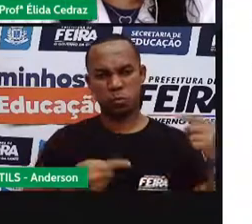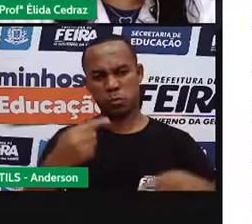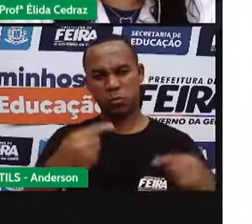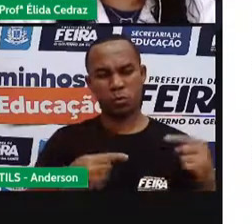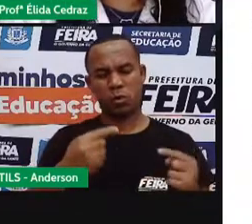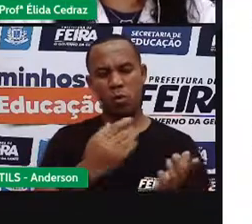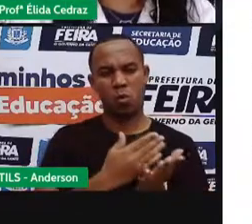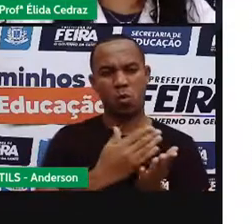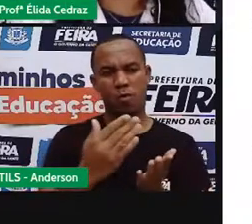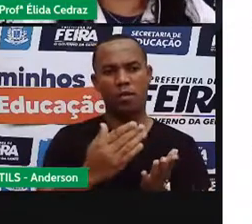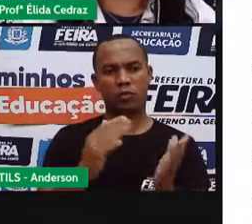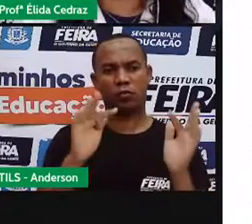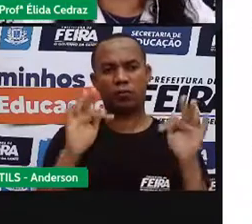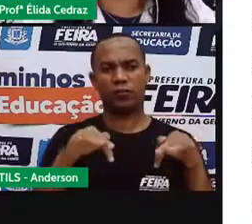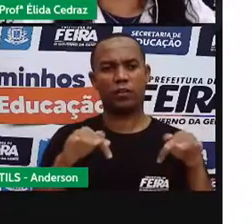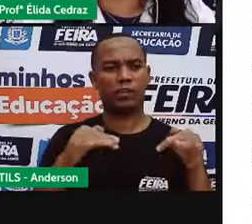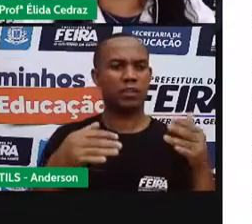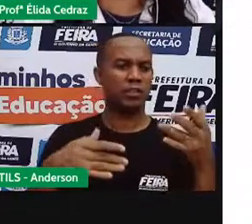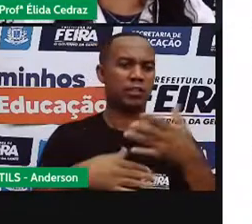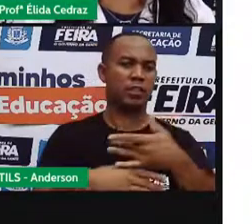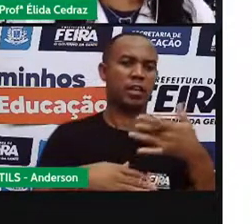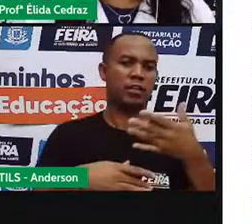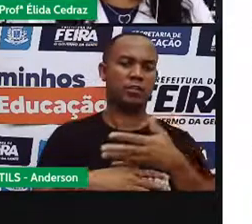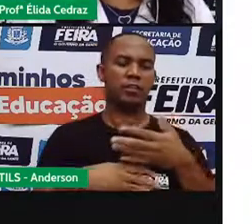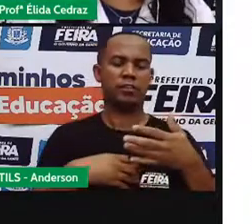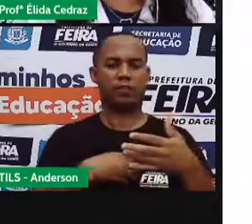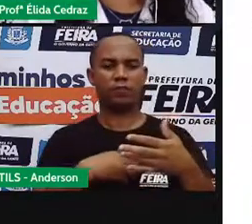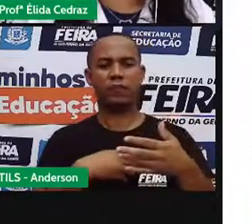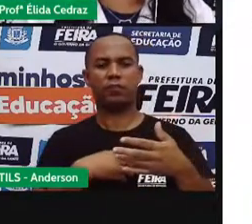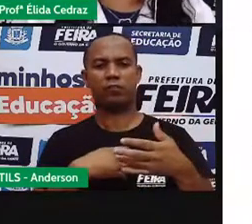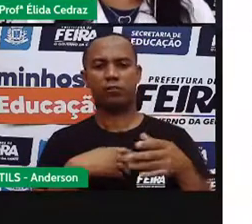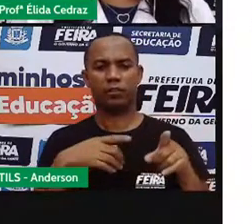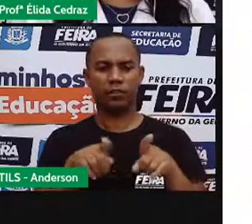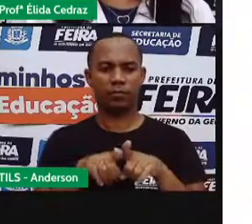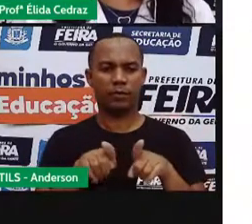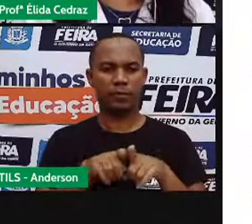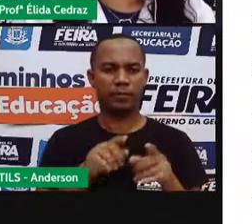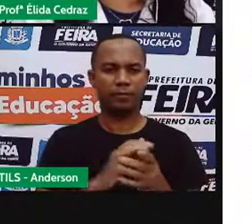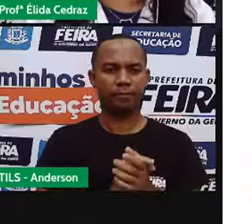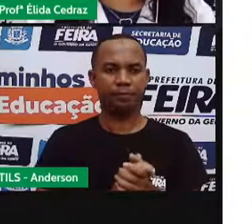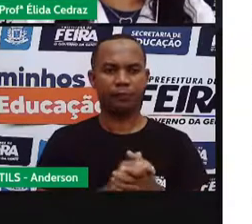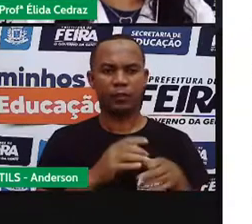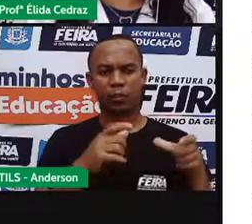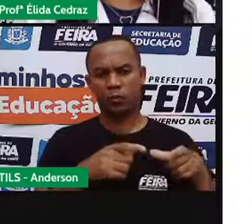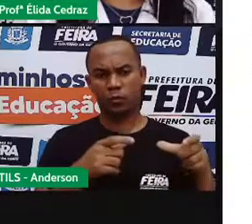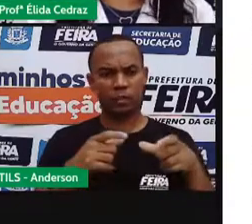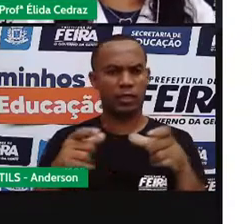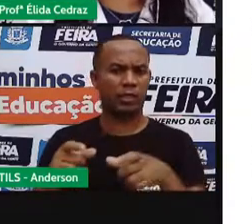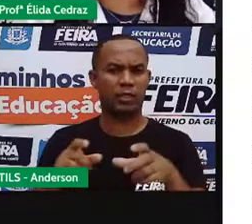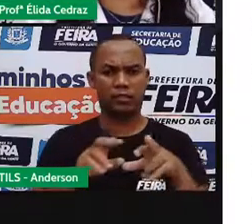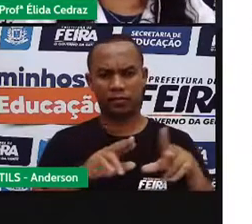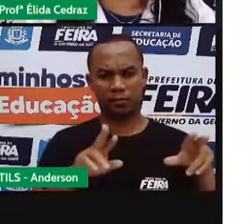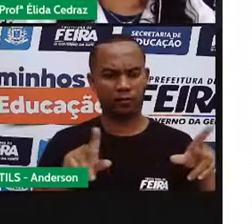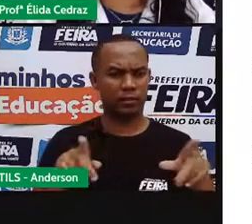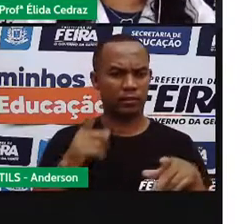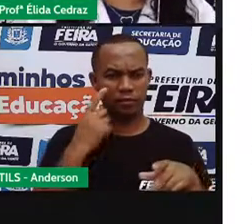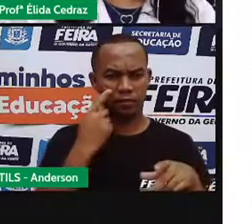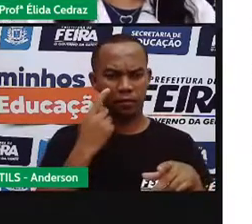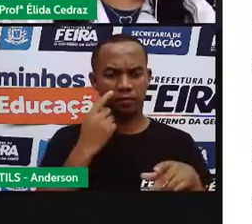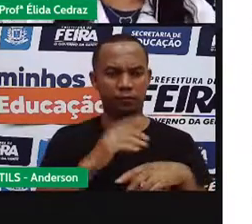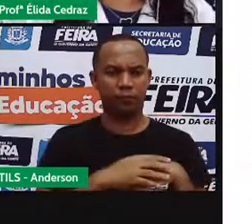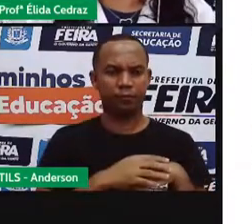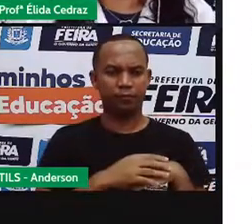se espalharam por toda a cidade de Salvador. Mercês, Praça da Piedade e Campo da